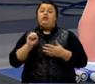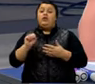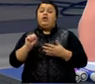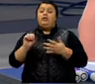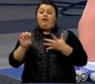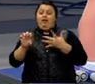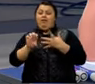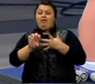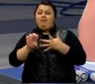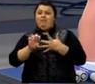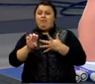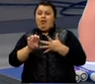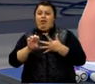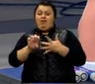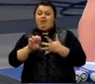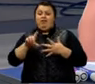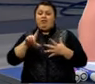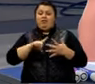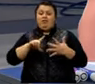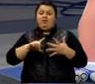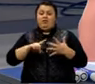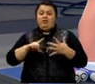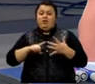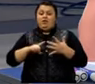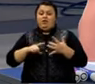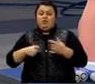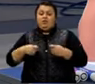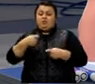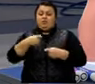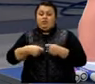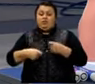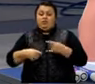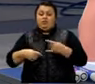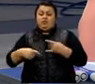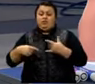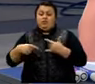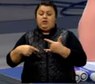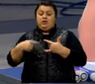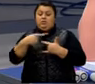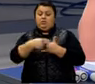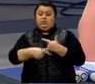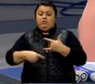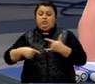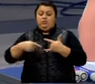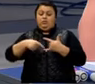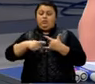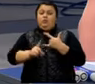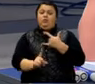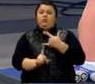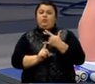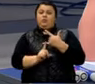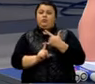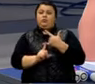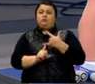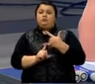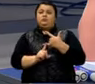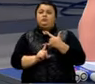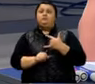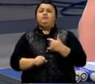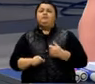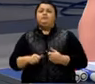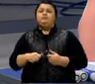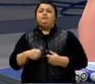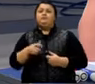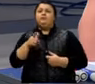reprodutor masculino e o sistema reprodutor feminino. O sistema reprodutor masculino é